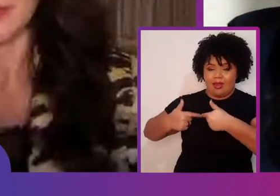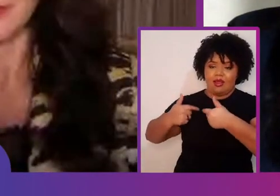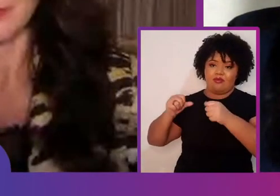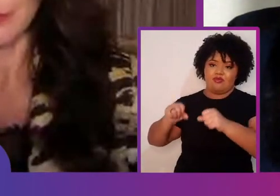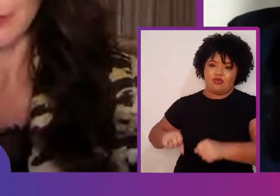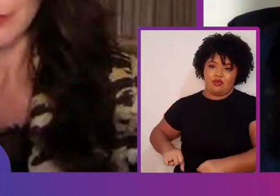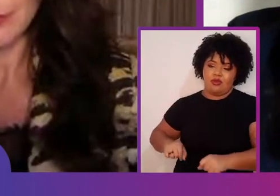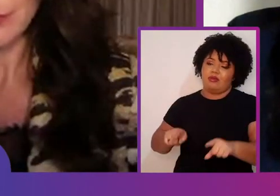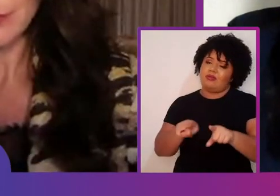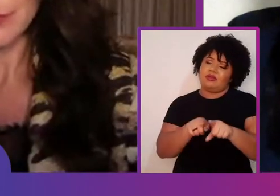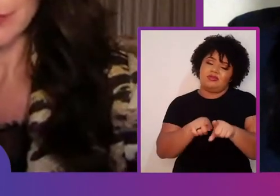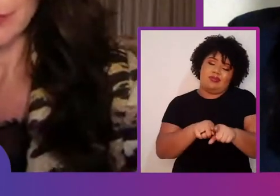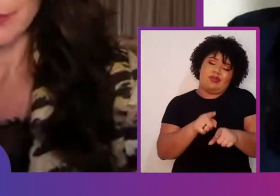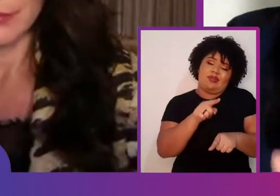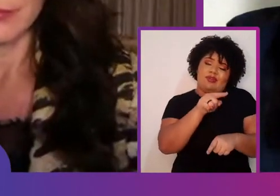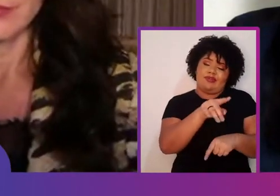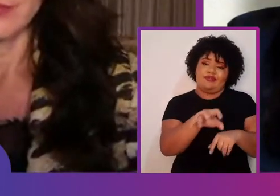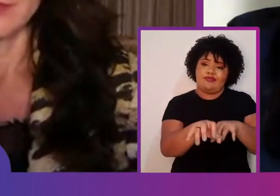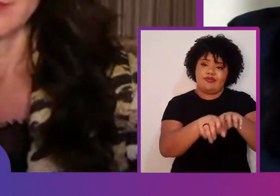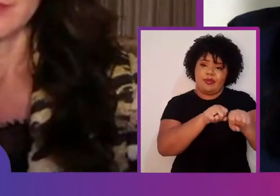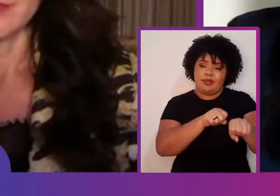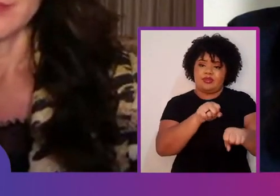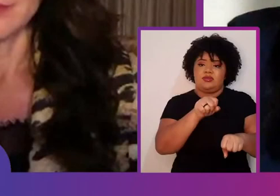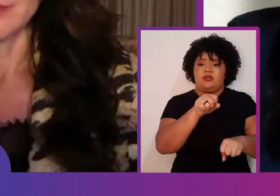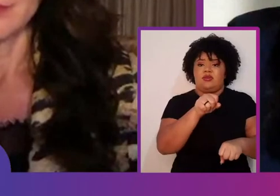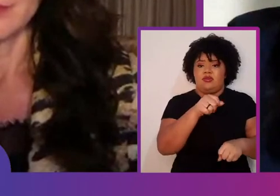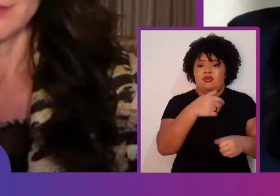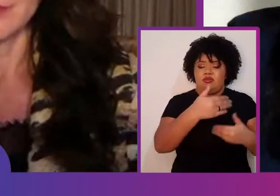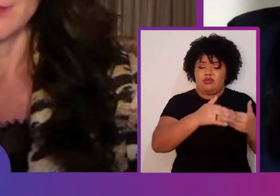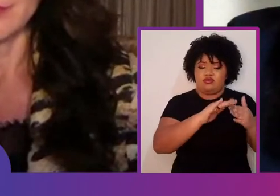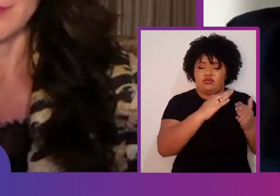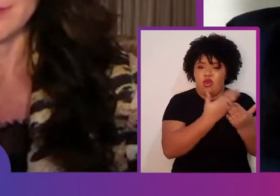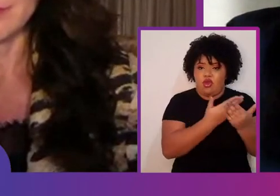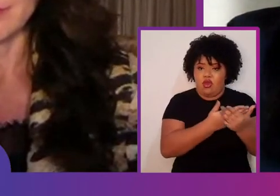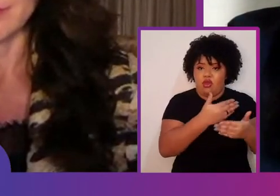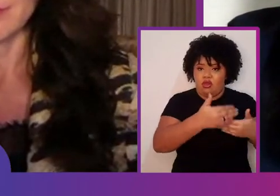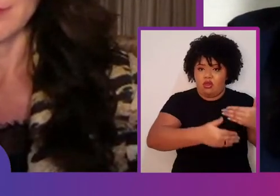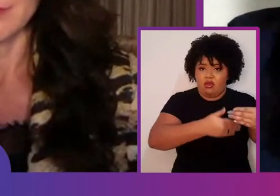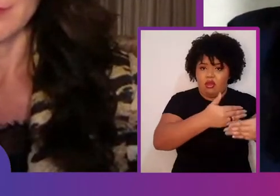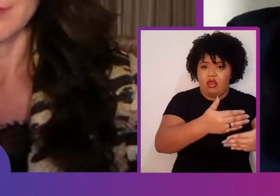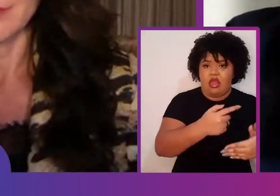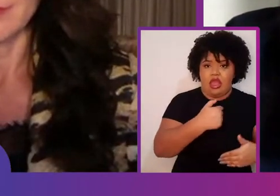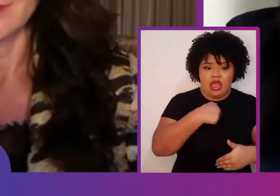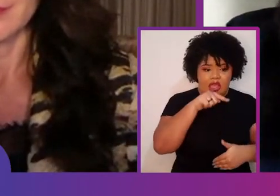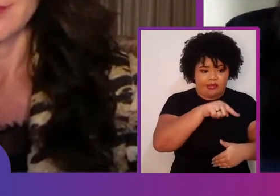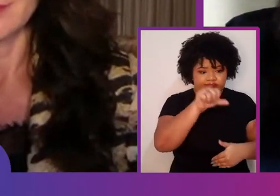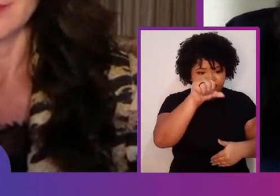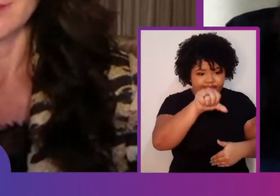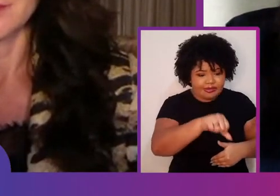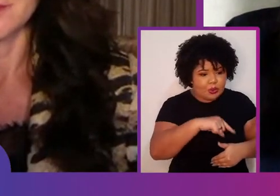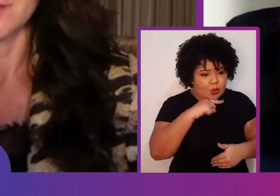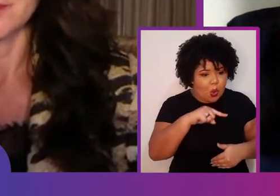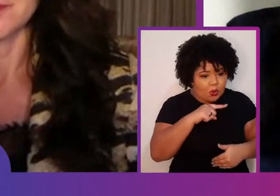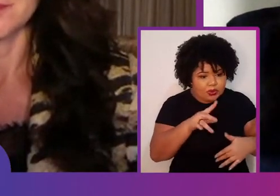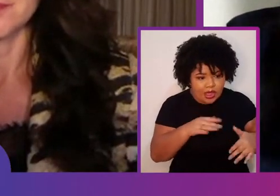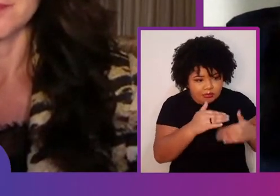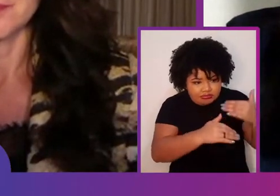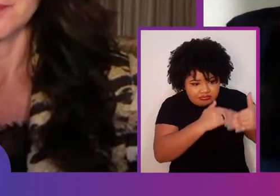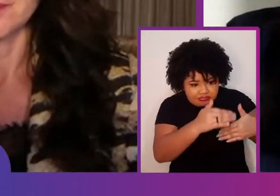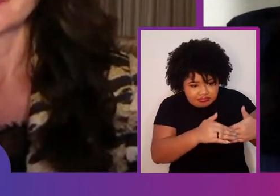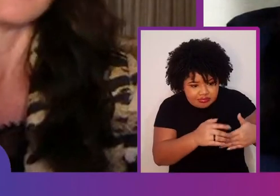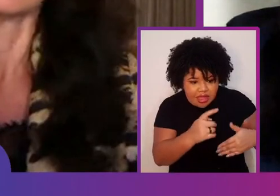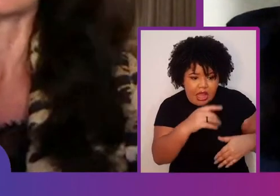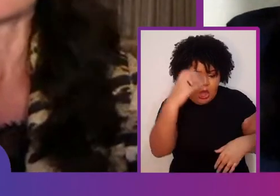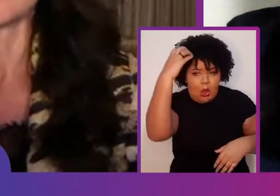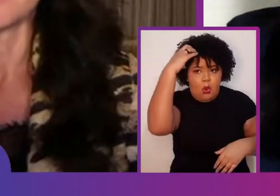formação acadêmica, de que o mau desempenho de alguém é culpa desse alguém. A responsabilidade por alguém ter um péssimo